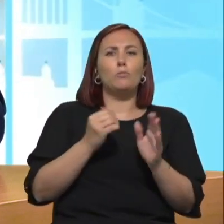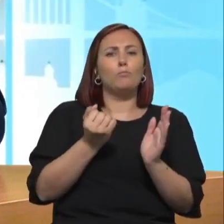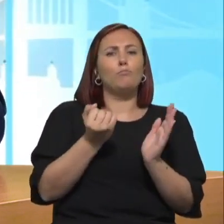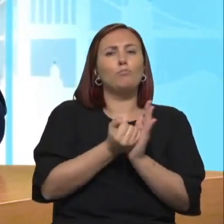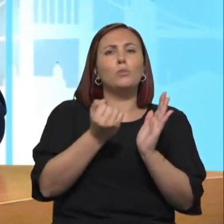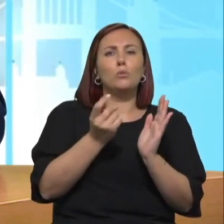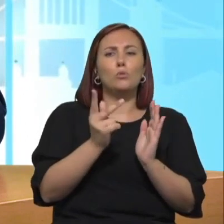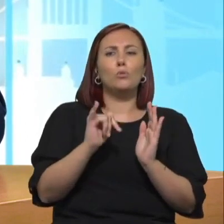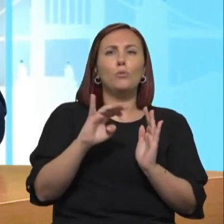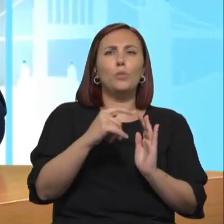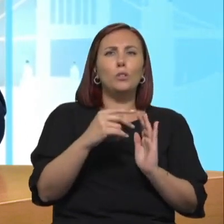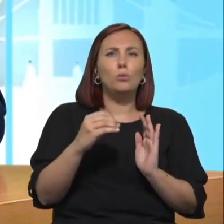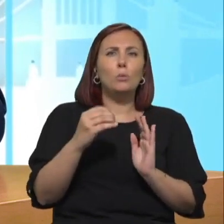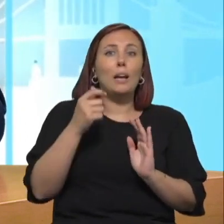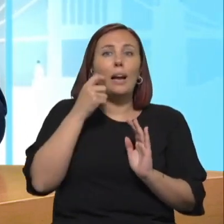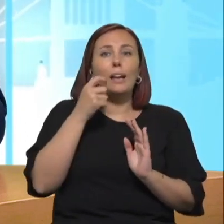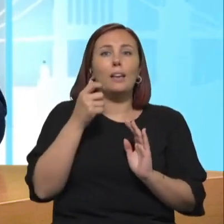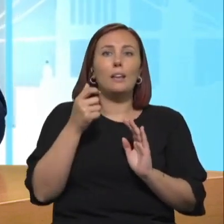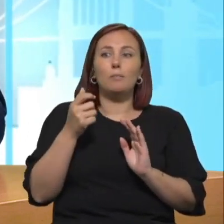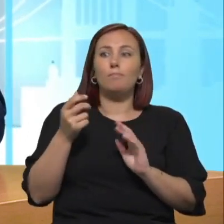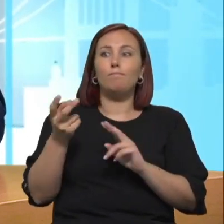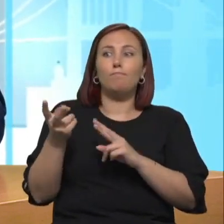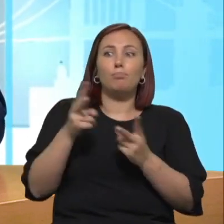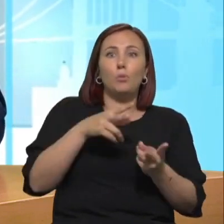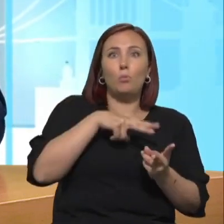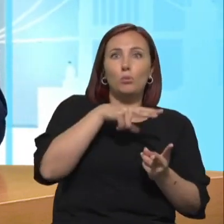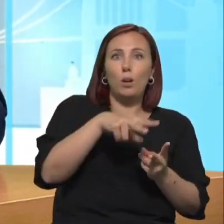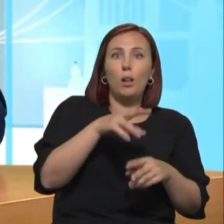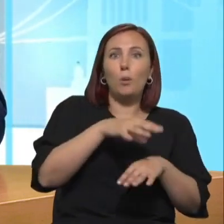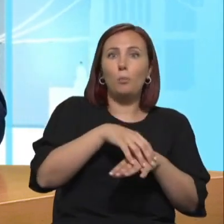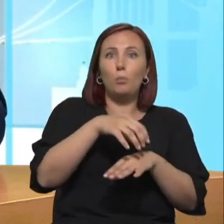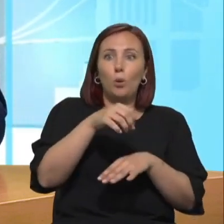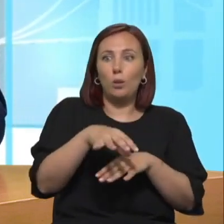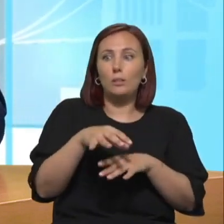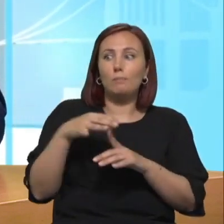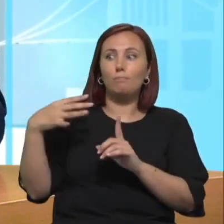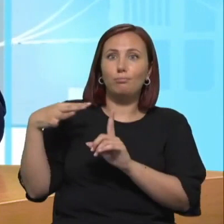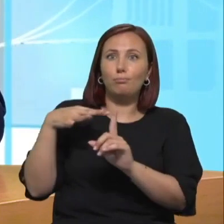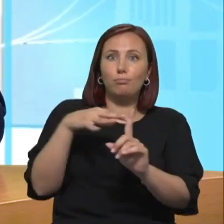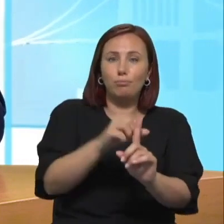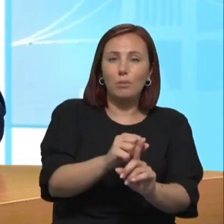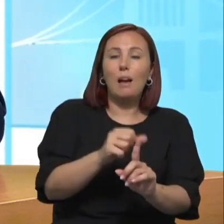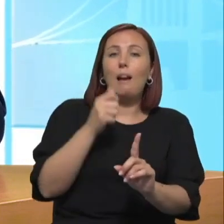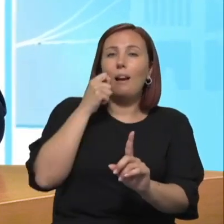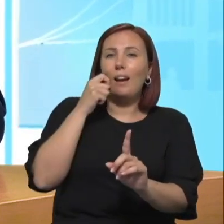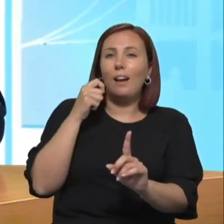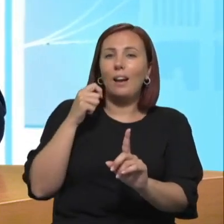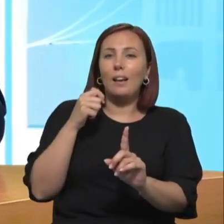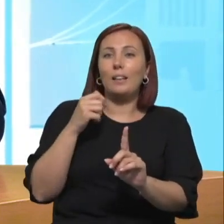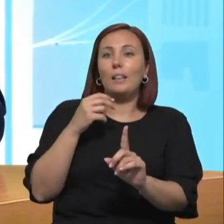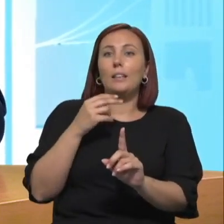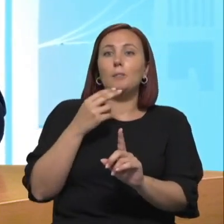às pessoas que pretendiam vir para Portugal, que eram perseguidas já pelas forças